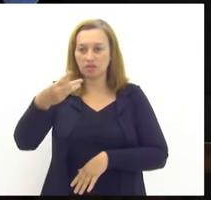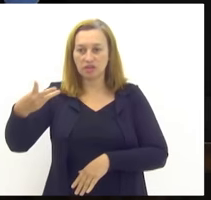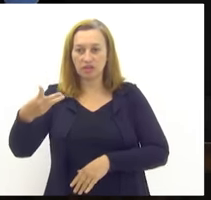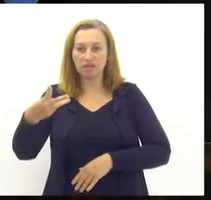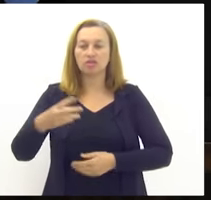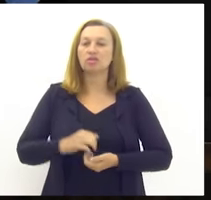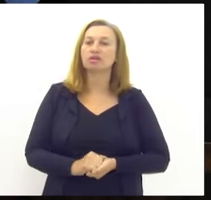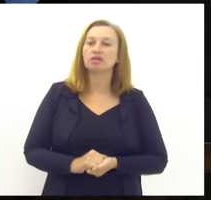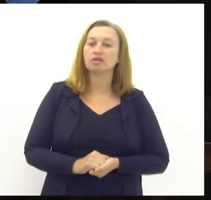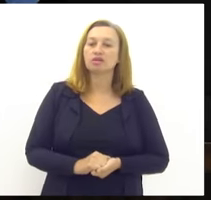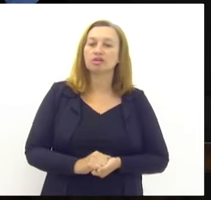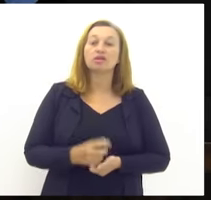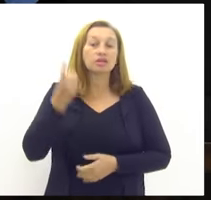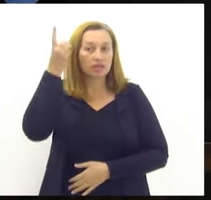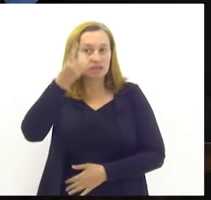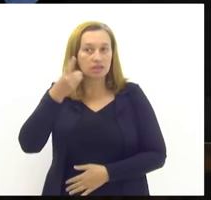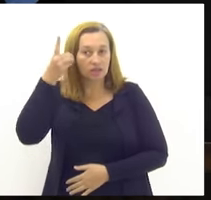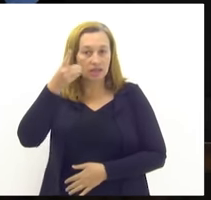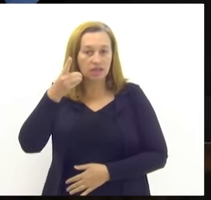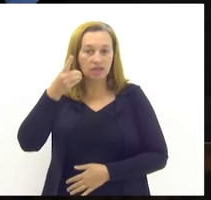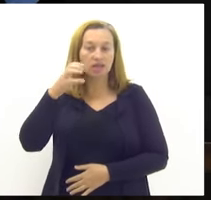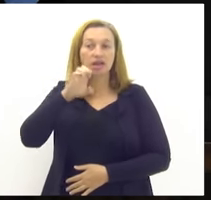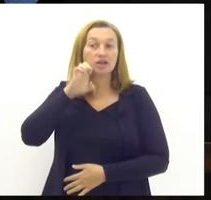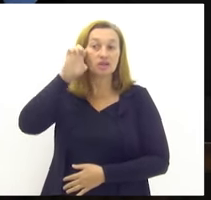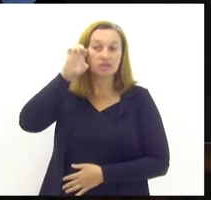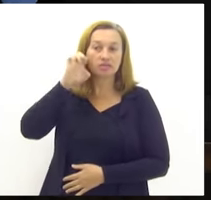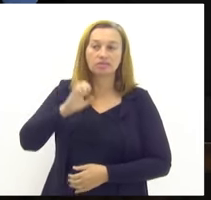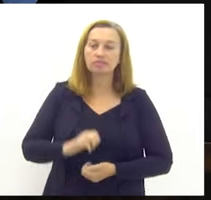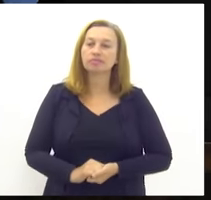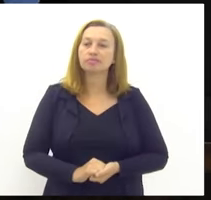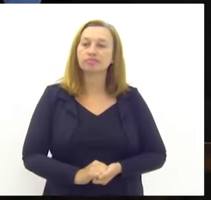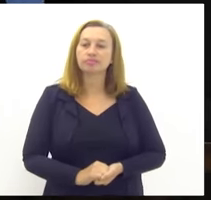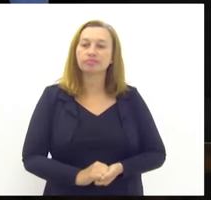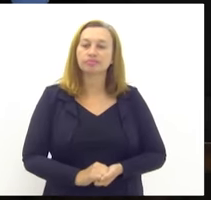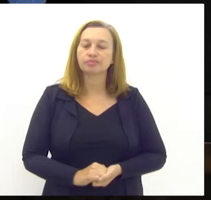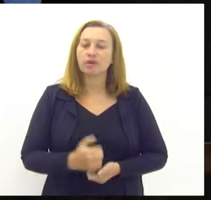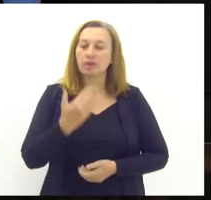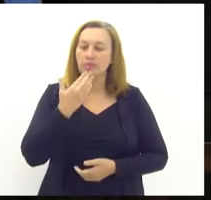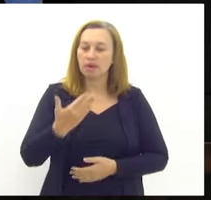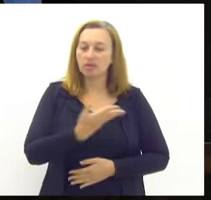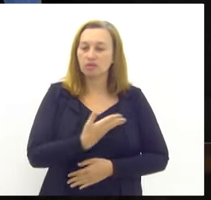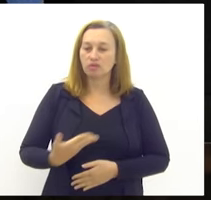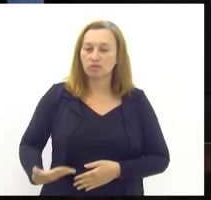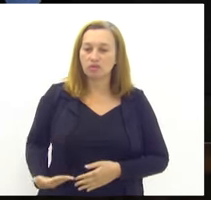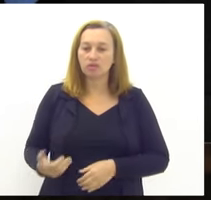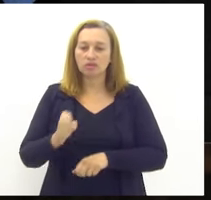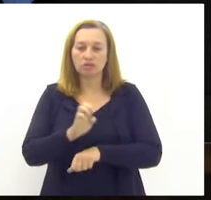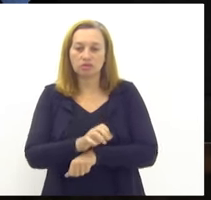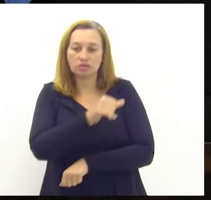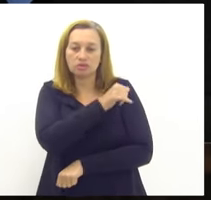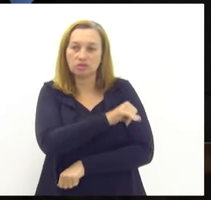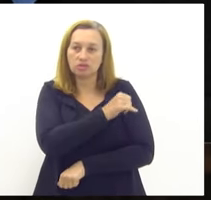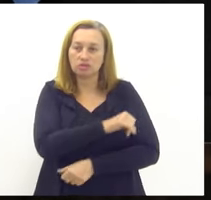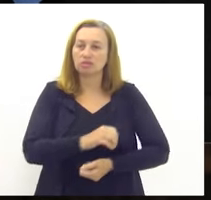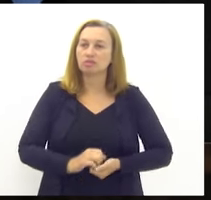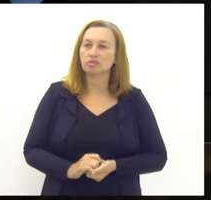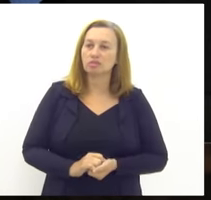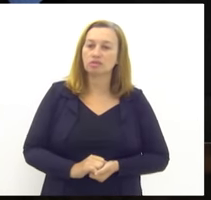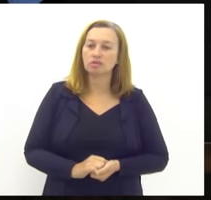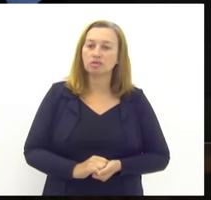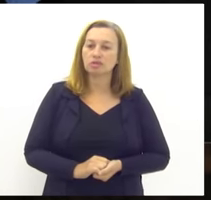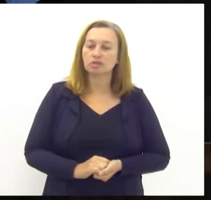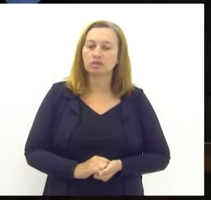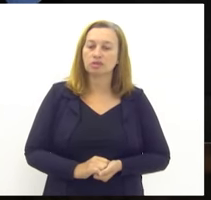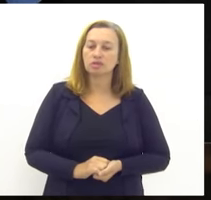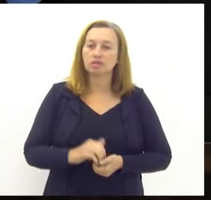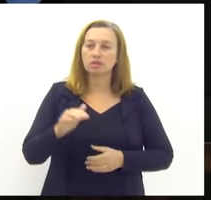14723 deoria deputada que solicita o Excelentíssimo Senhor governador do Estado do Rio de Janeiro